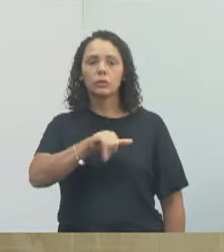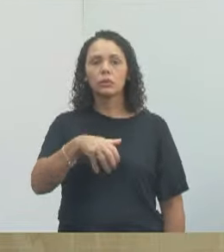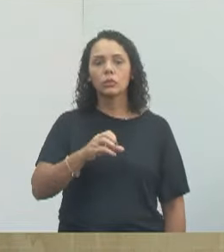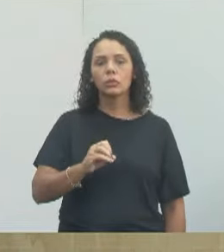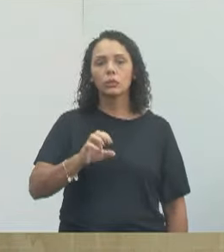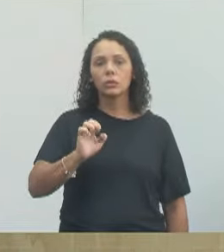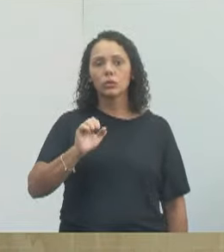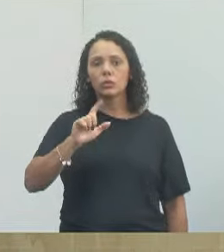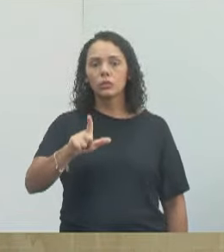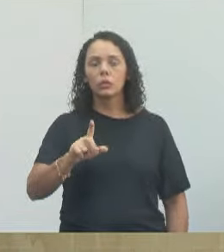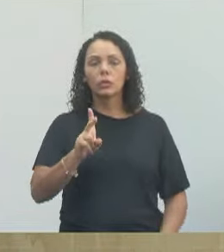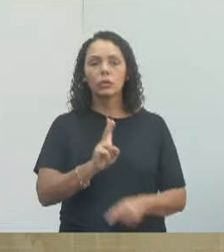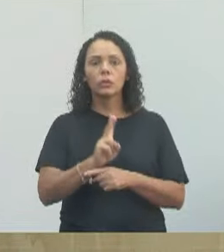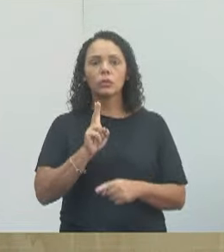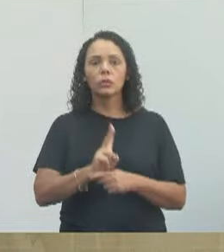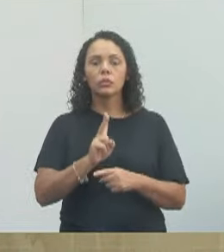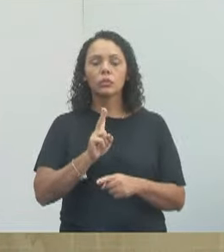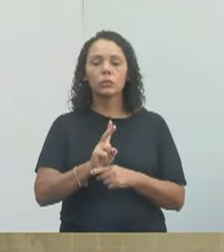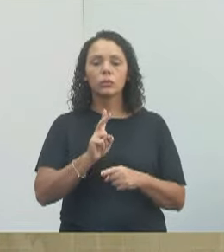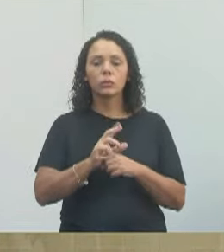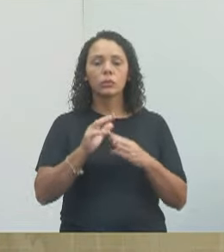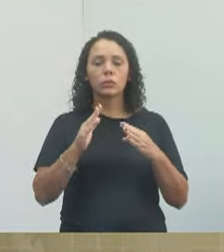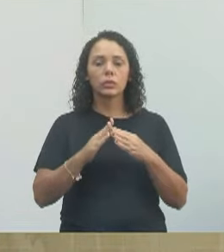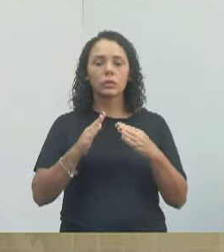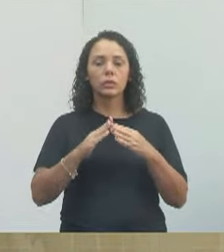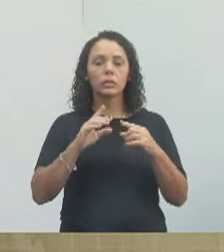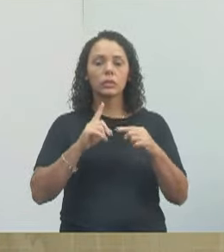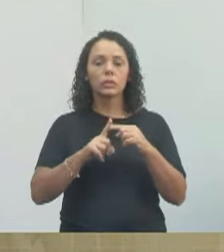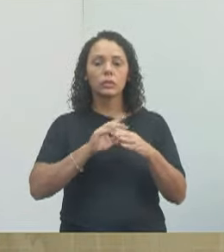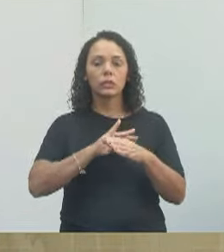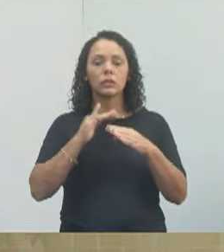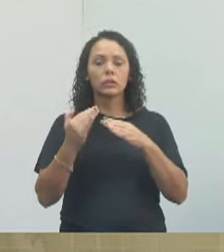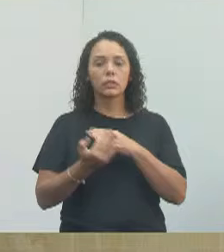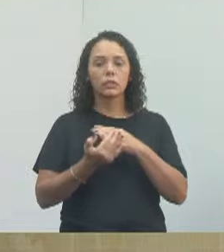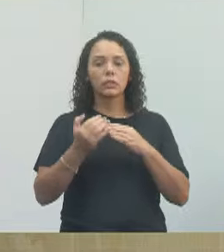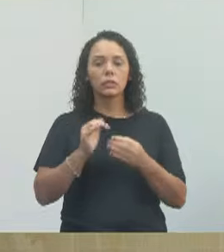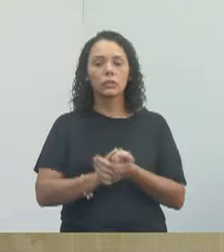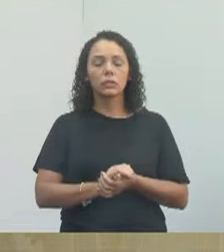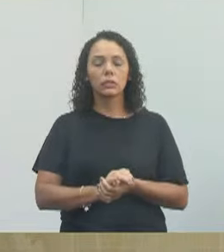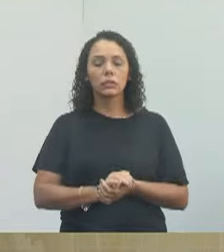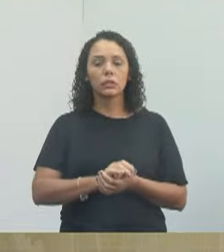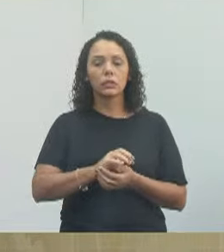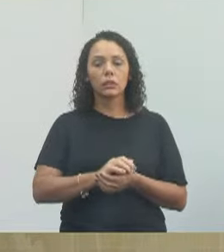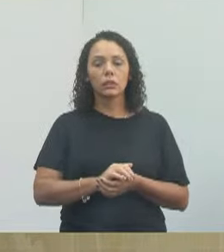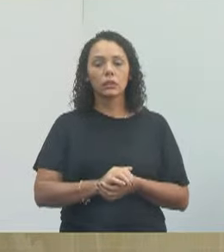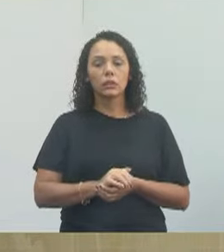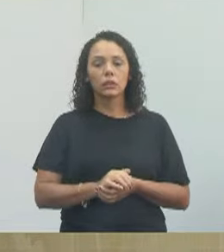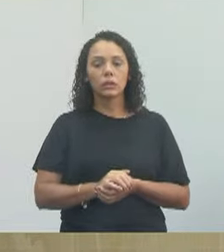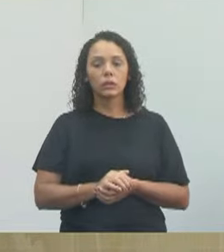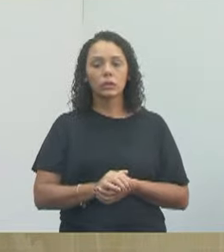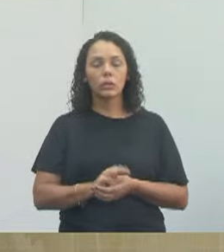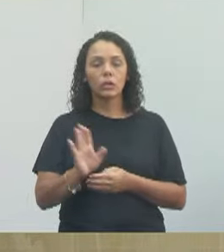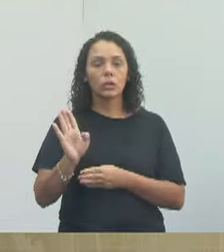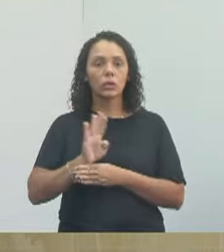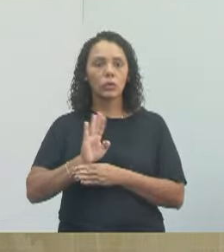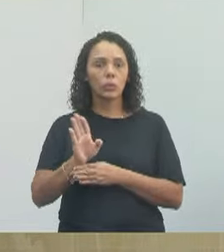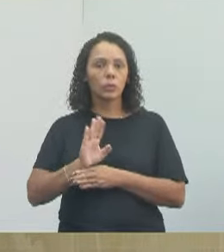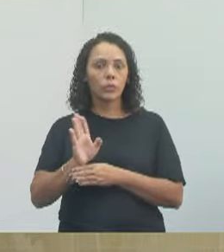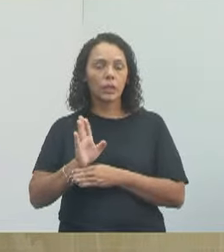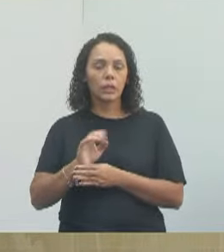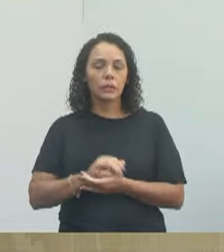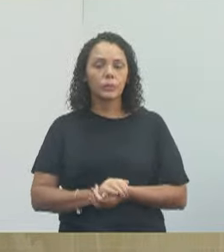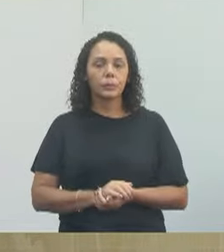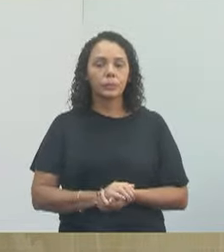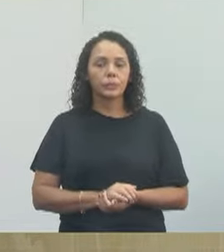dirigente da congregação do Jardim Rio Comprido do filiada à Igreja Evangélica Assembleia de Deus Ministério de do Belém